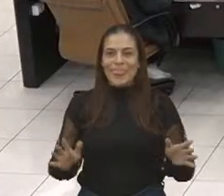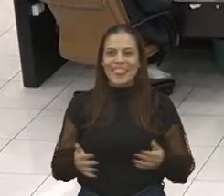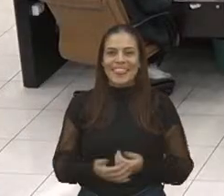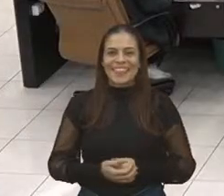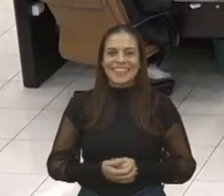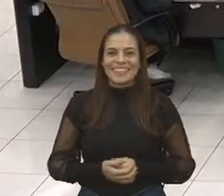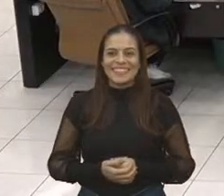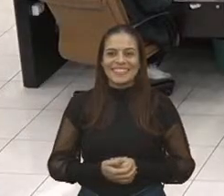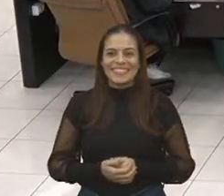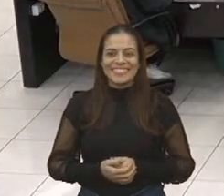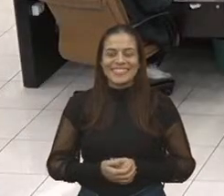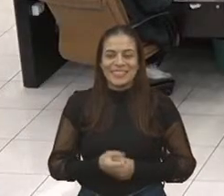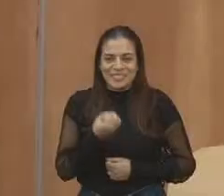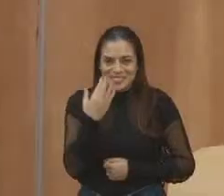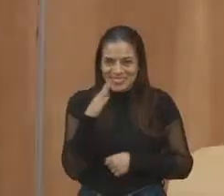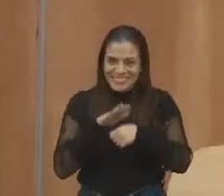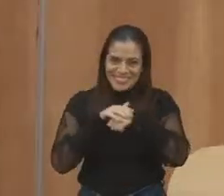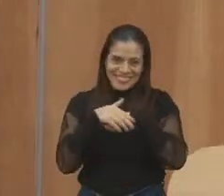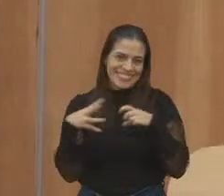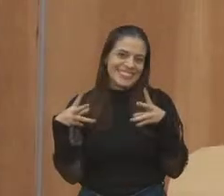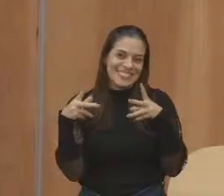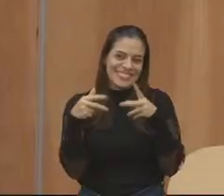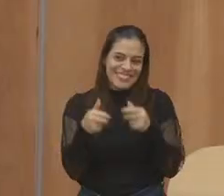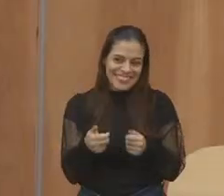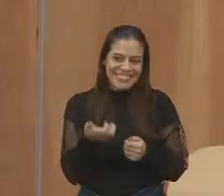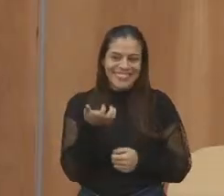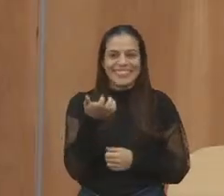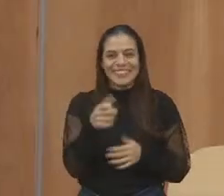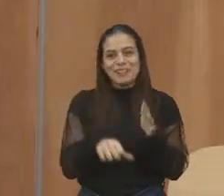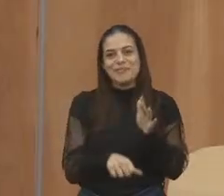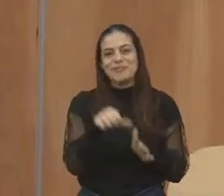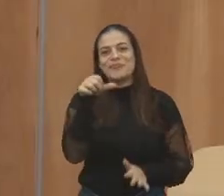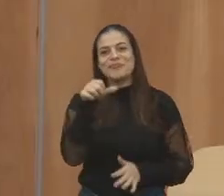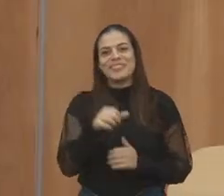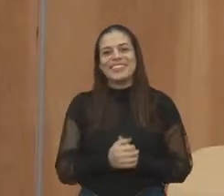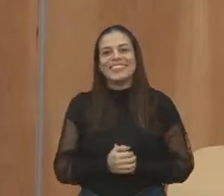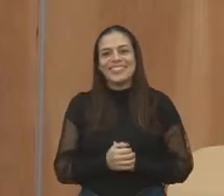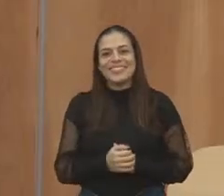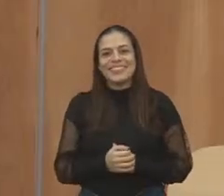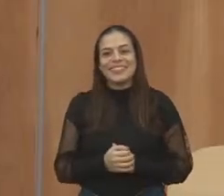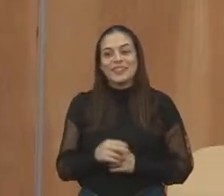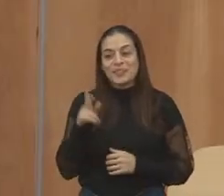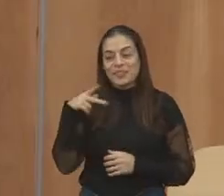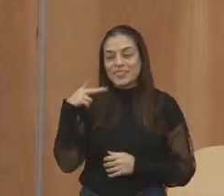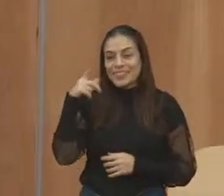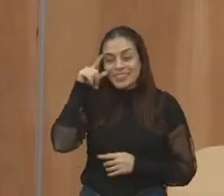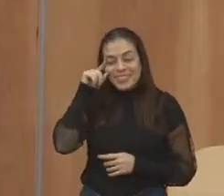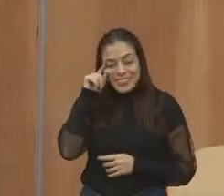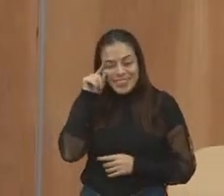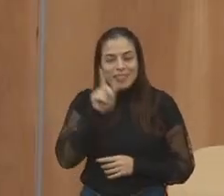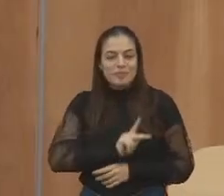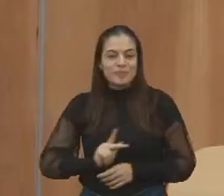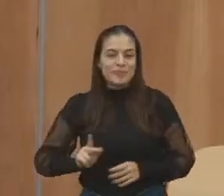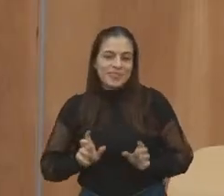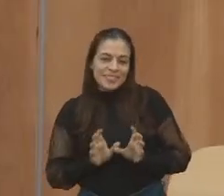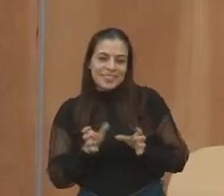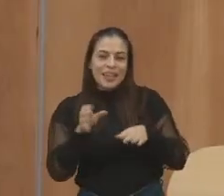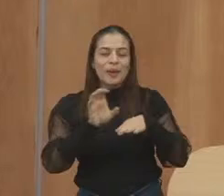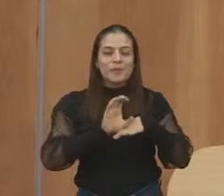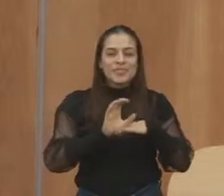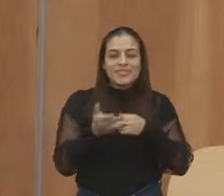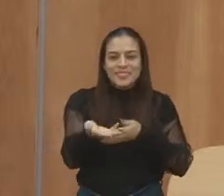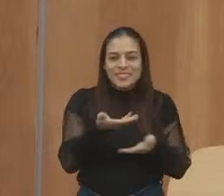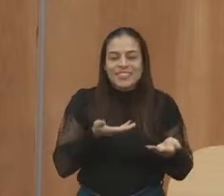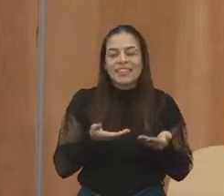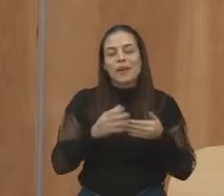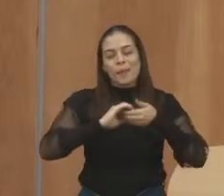Boa noite a todos. Queria aqui, primeiramente, em nome do vereador Jean, que preside essa comissão, cumprimentar os